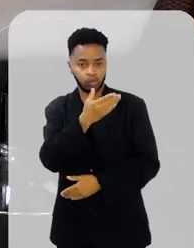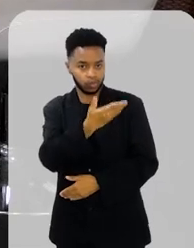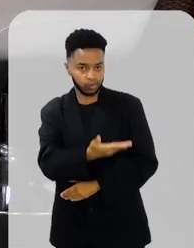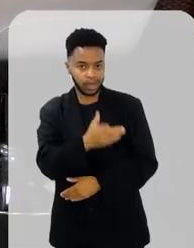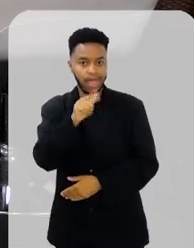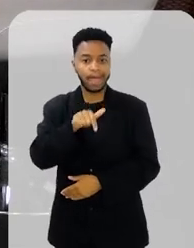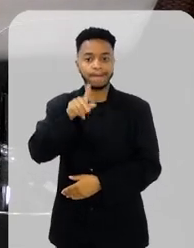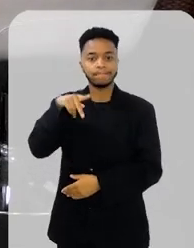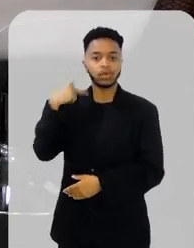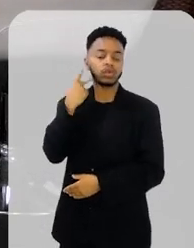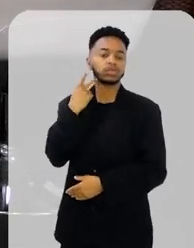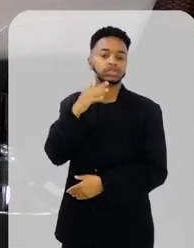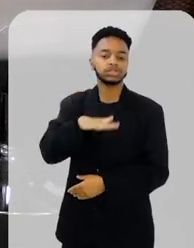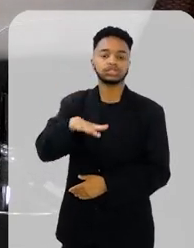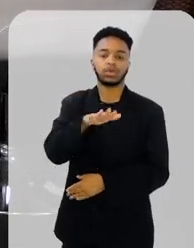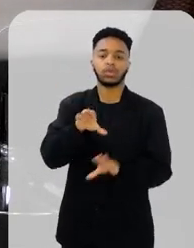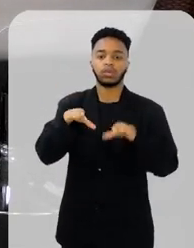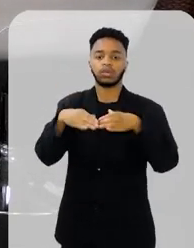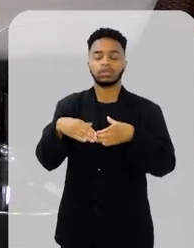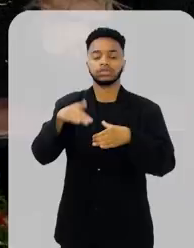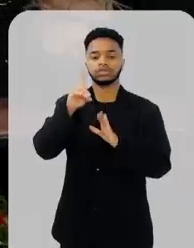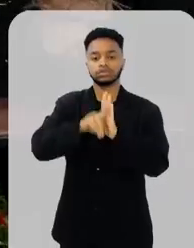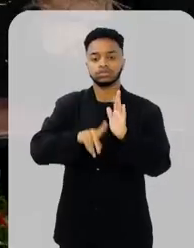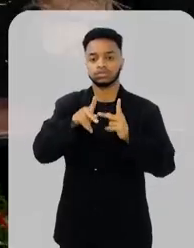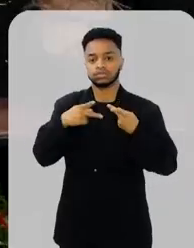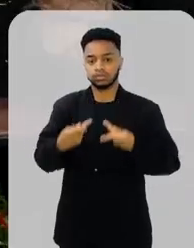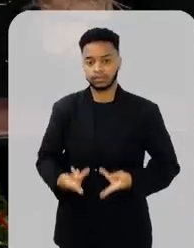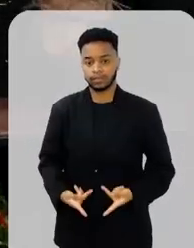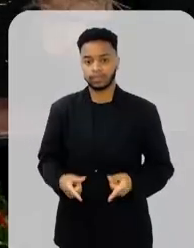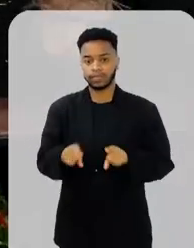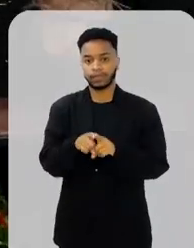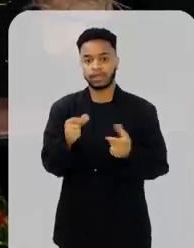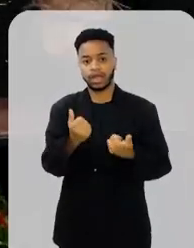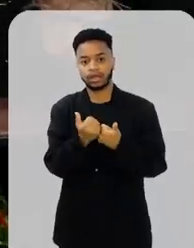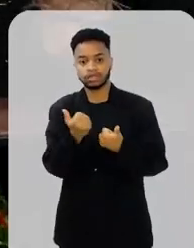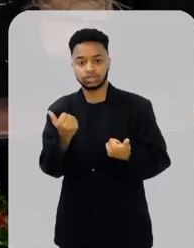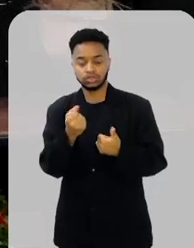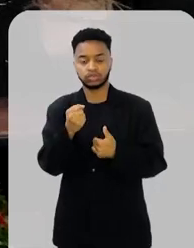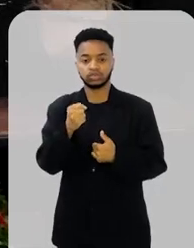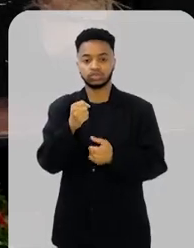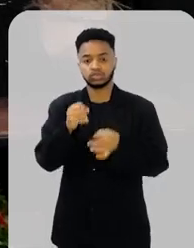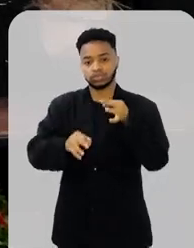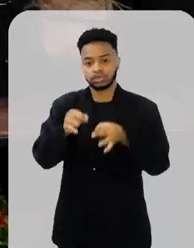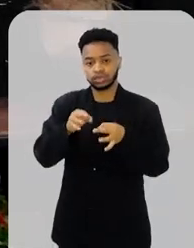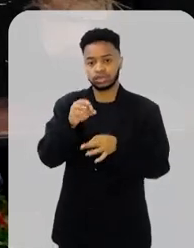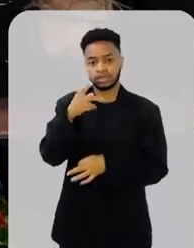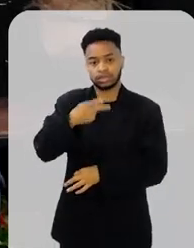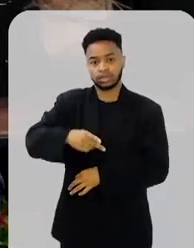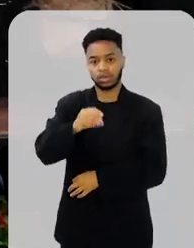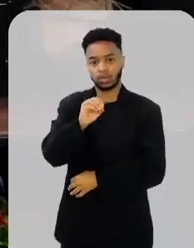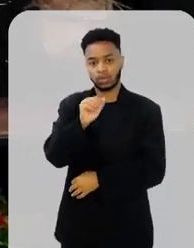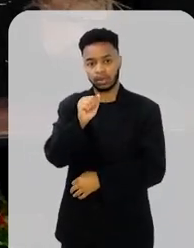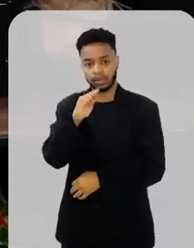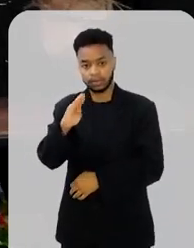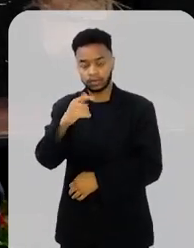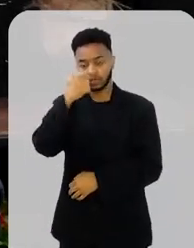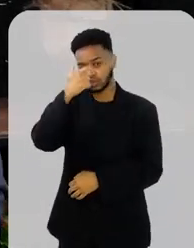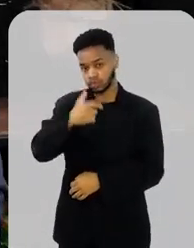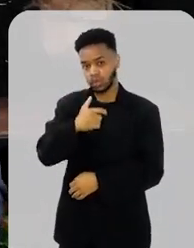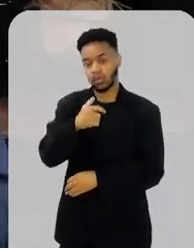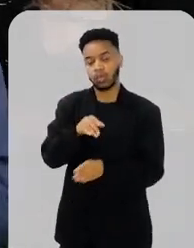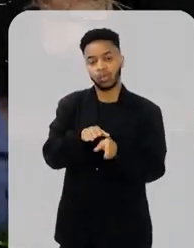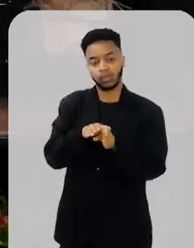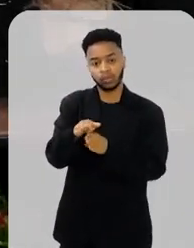Lima, ele é procurador-geral da Comissão de Direitos Humanos e Assistência Judiciária da Ordem dos Advogados do Brasil, do qual sou